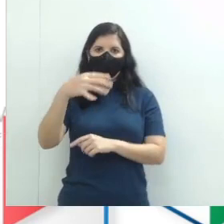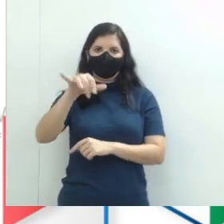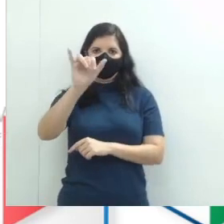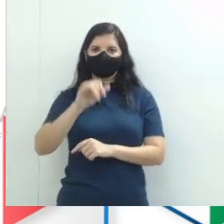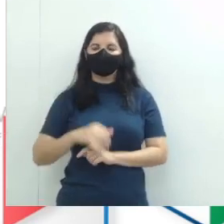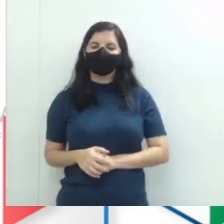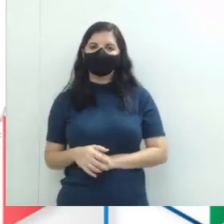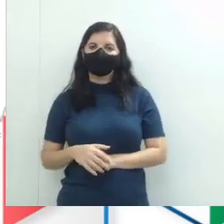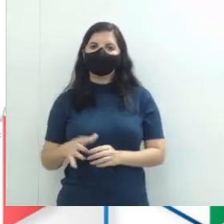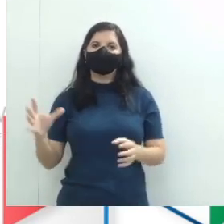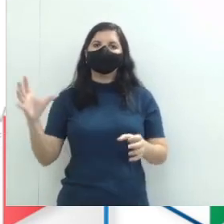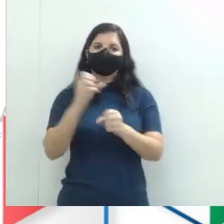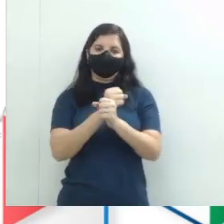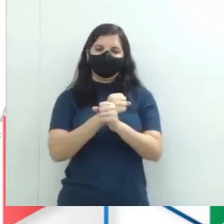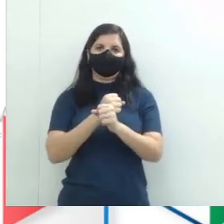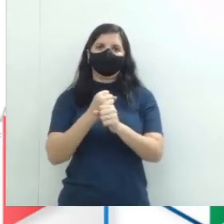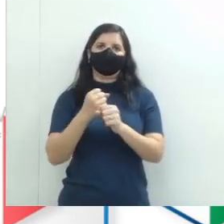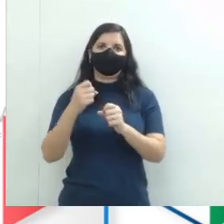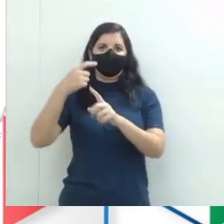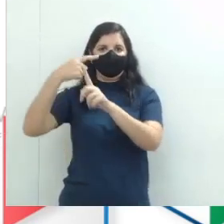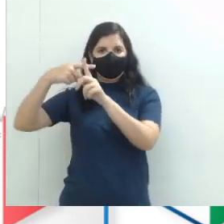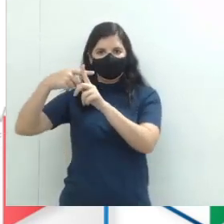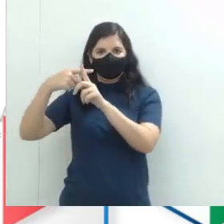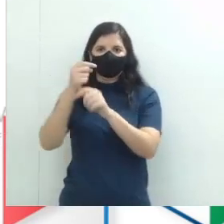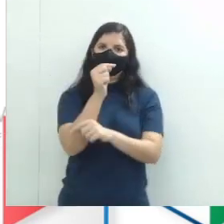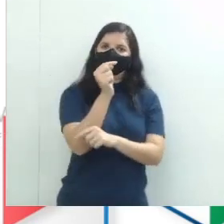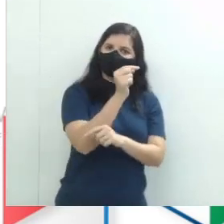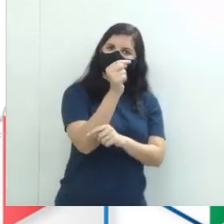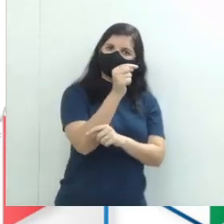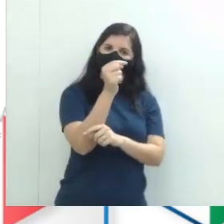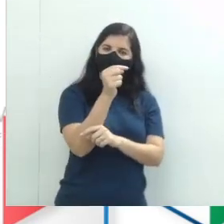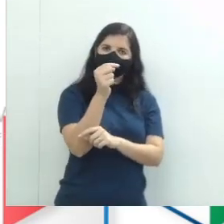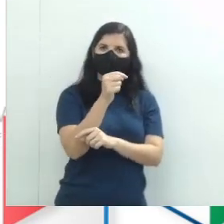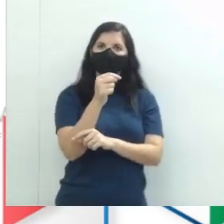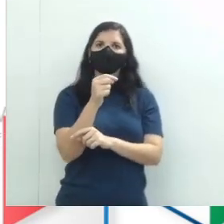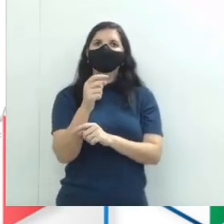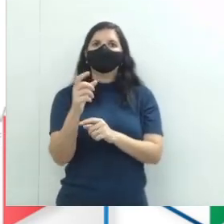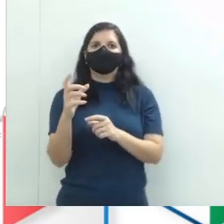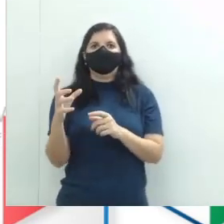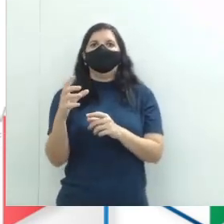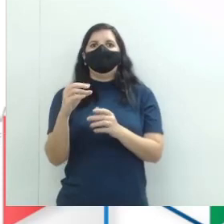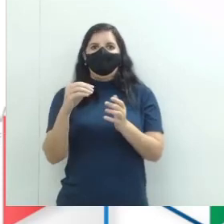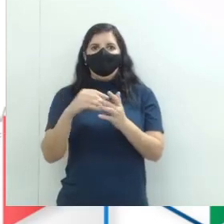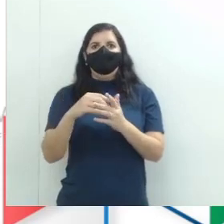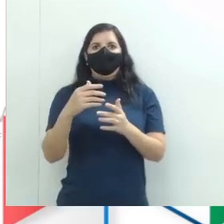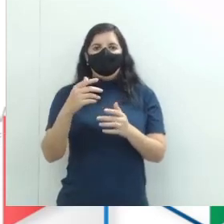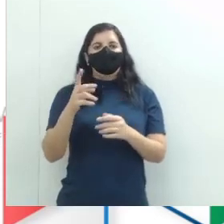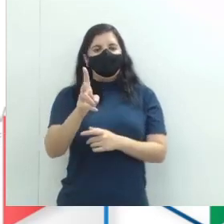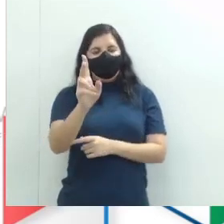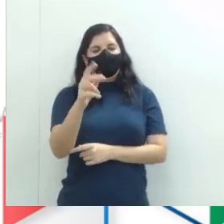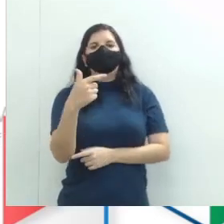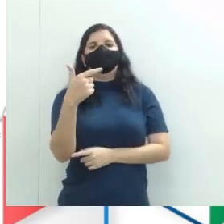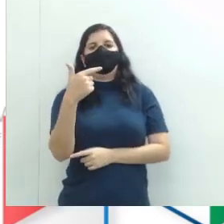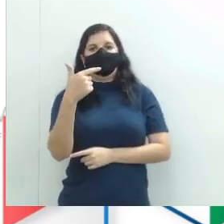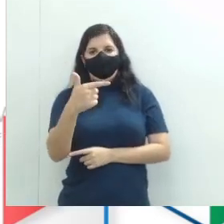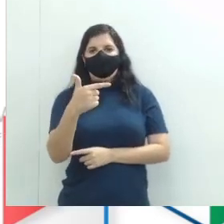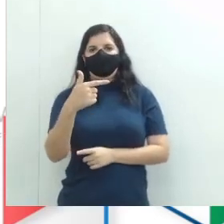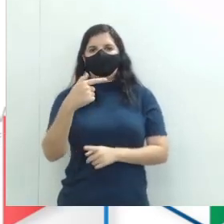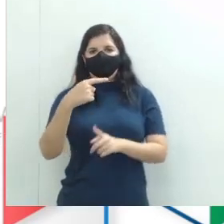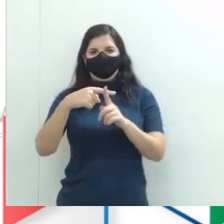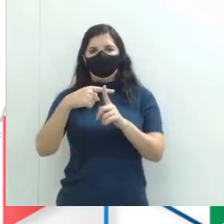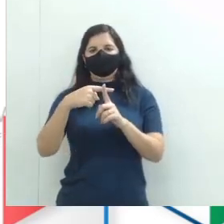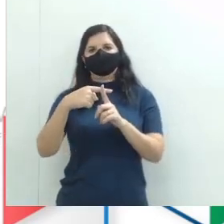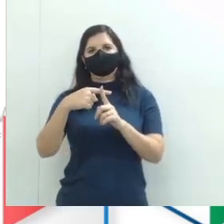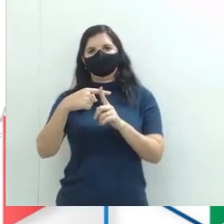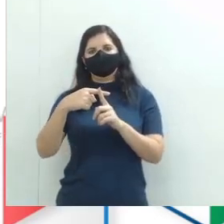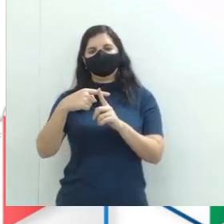4y. 4y é positivo e tem o maior valor. Então, eu vou ficar nessa condição aí de 2y